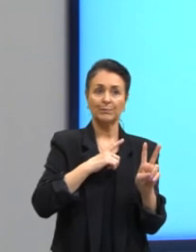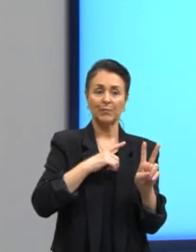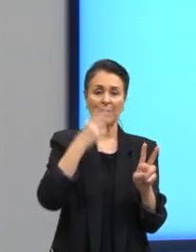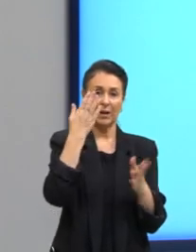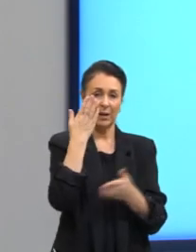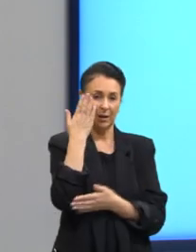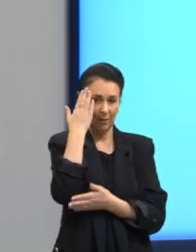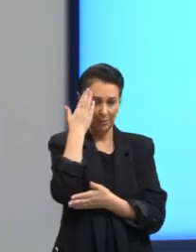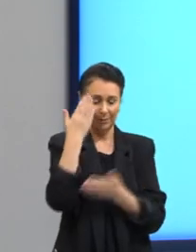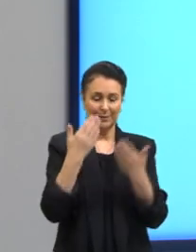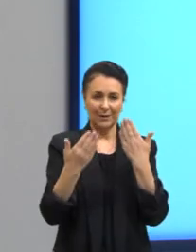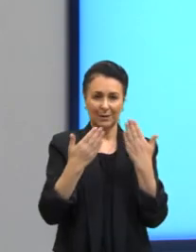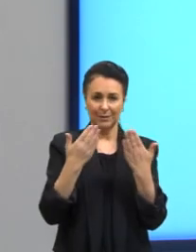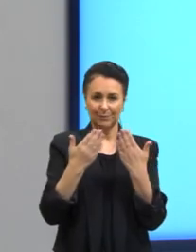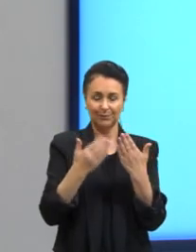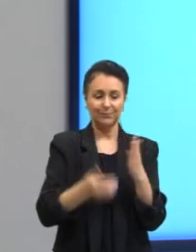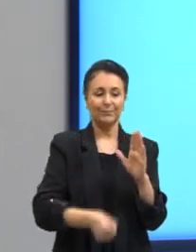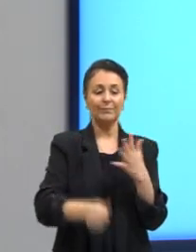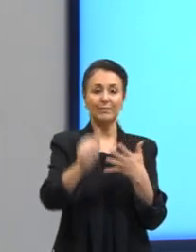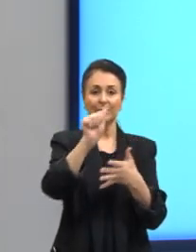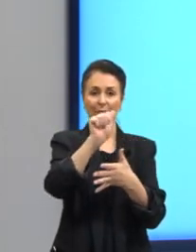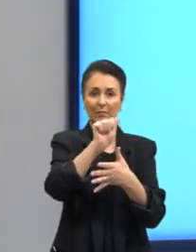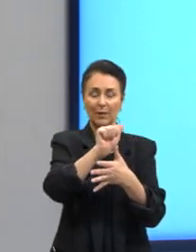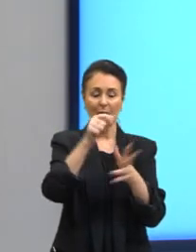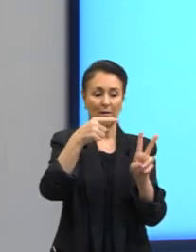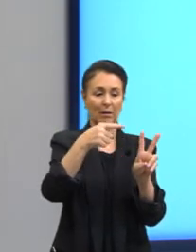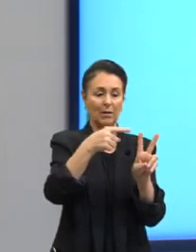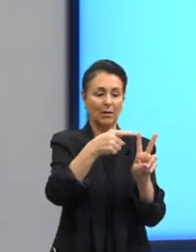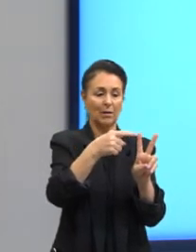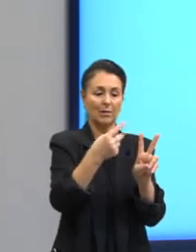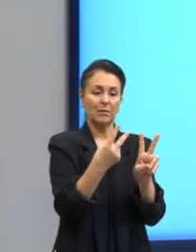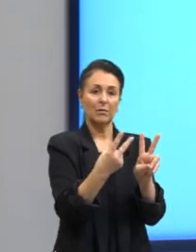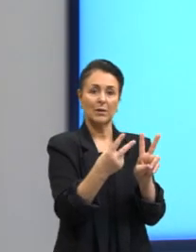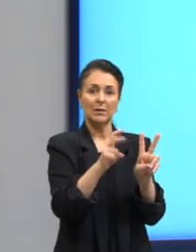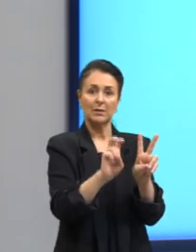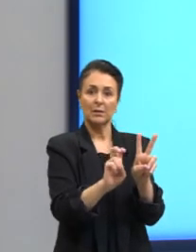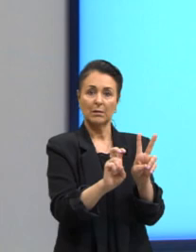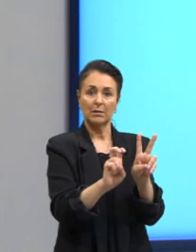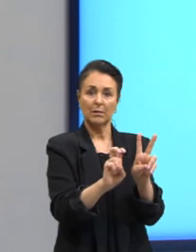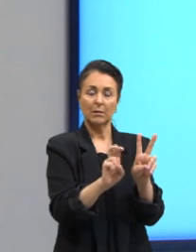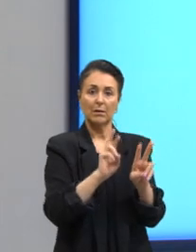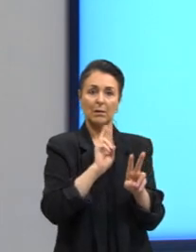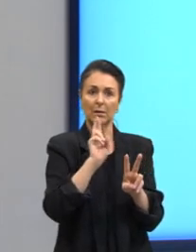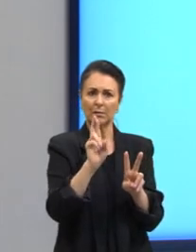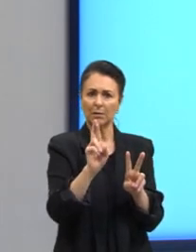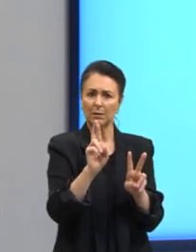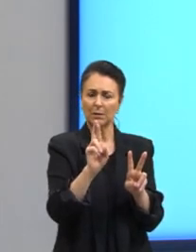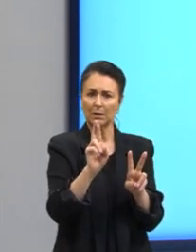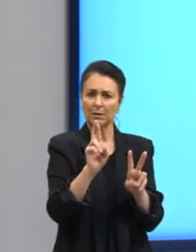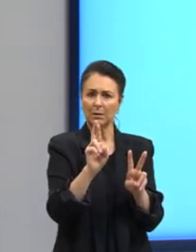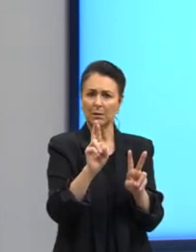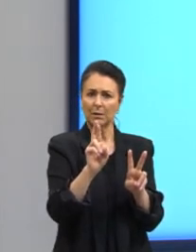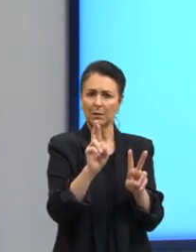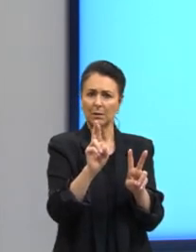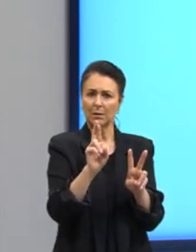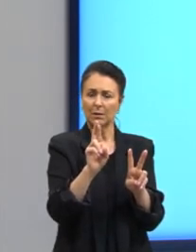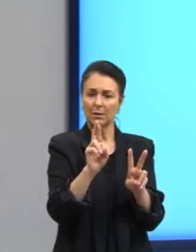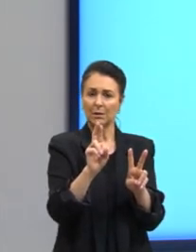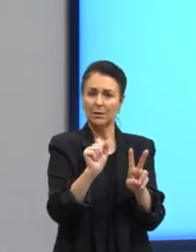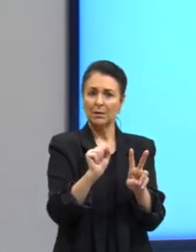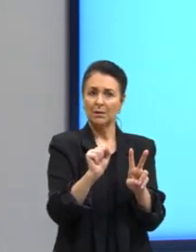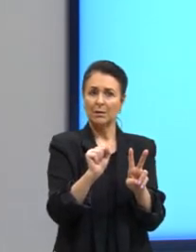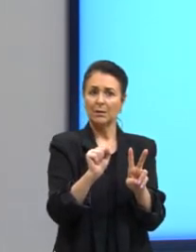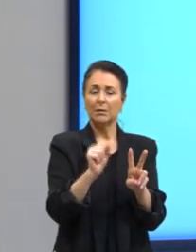gente vai estar analisando a letra A raiz quadrada de 25 então a resposta logo ao lado que já aprendi simplificar o